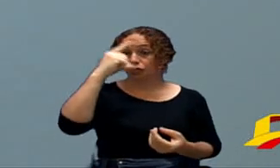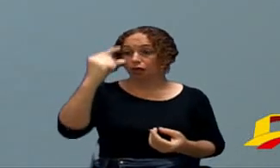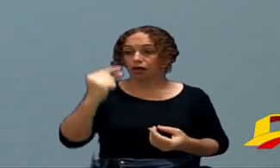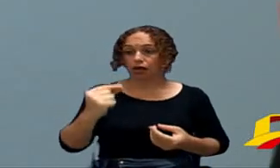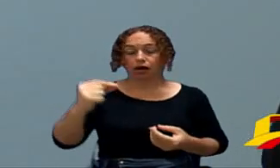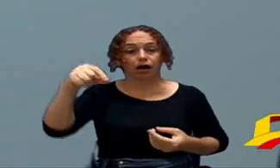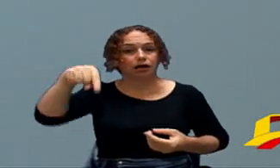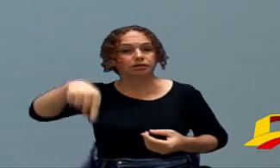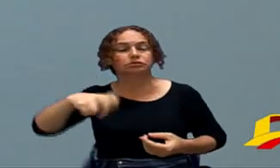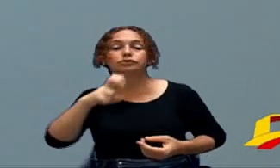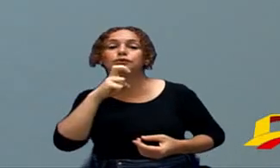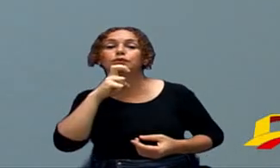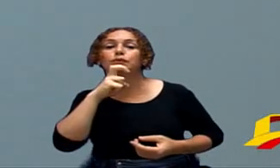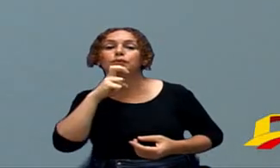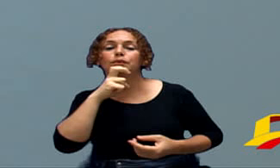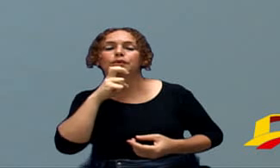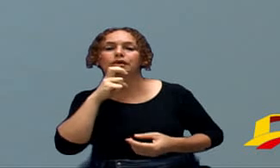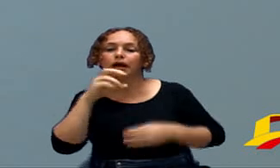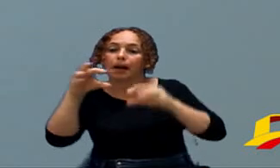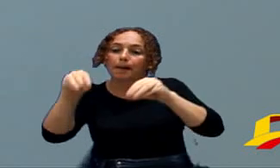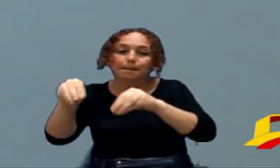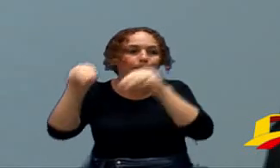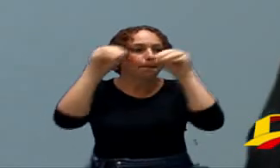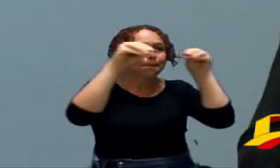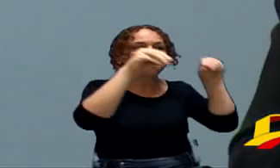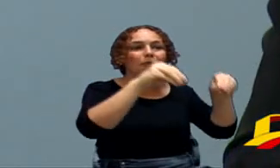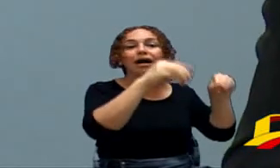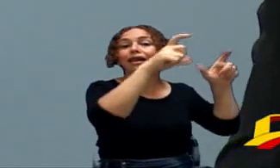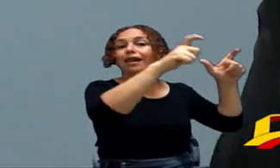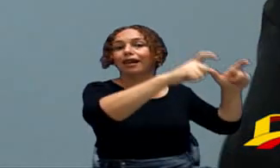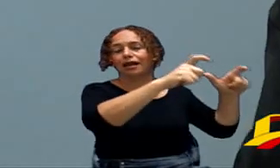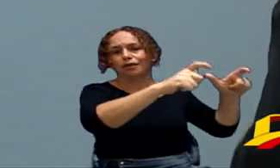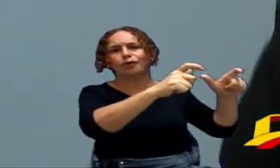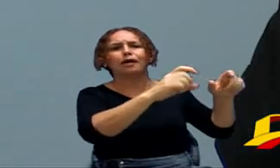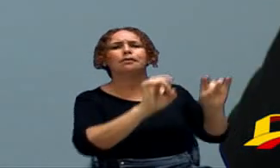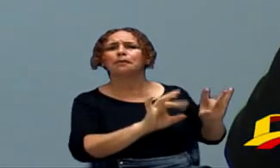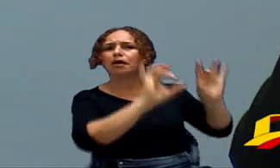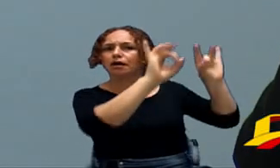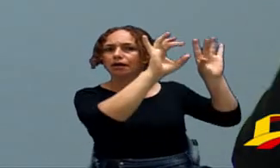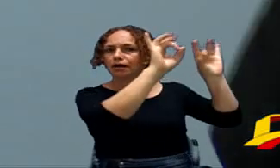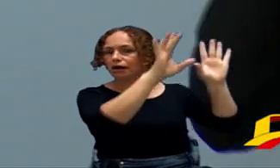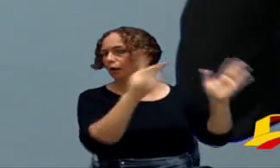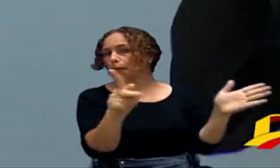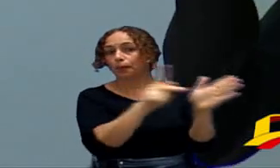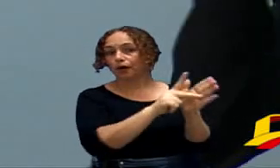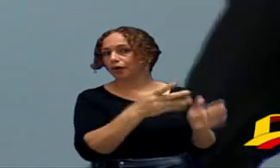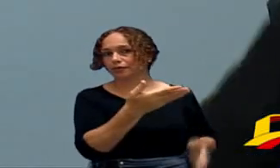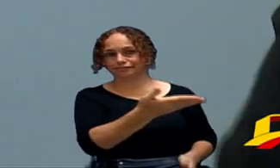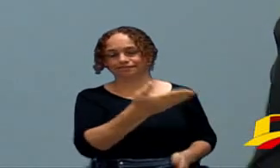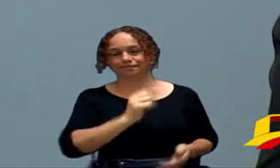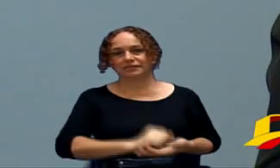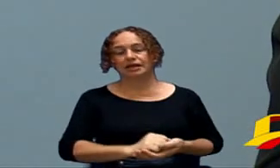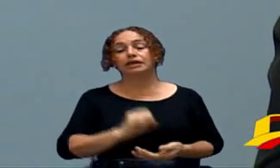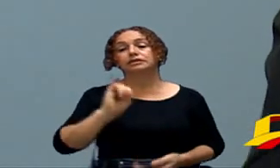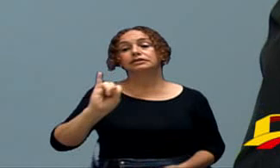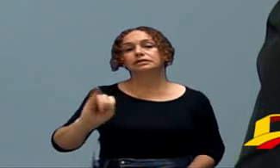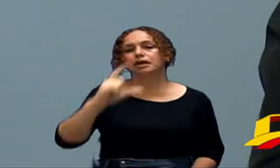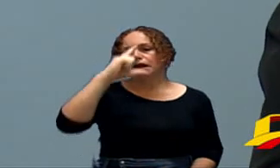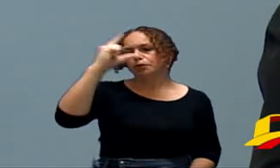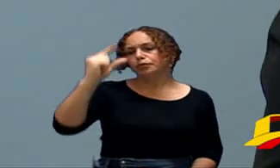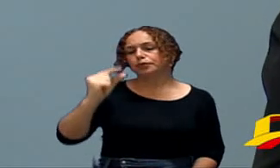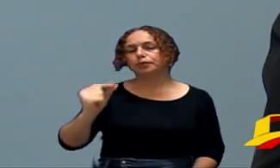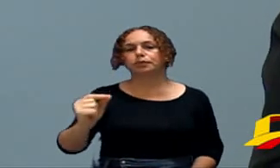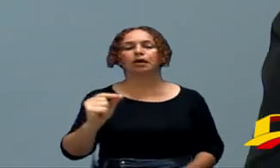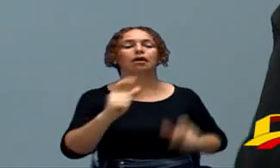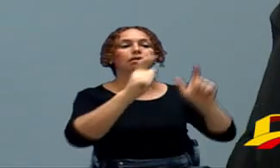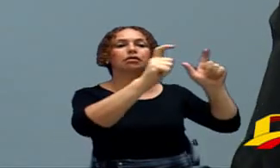por isso, porque o que estava em discussão seria se Sandro ficaria na Chapada dos Guimarães, no